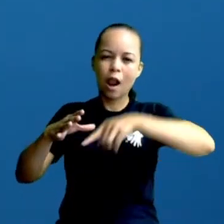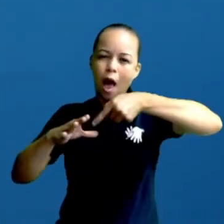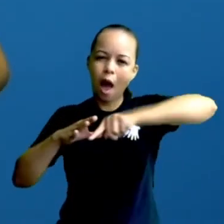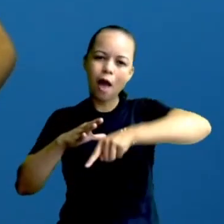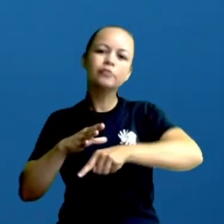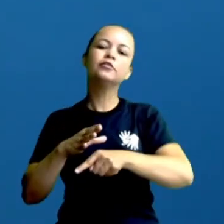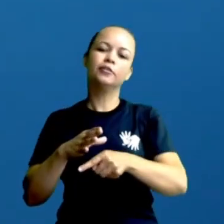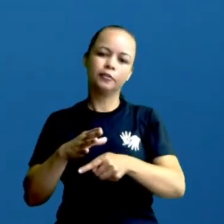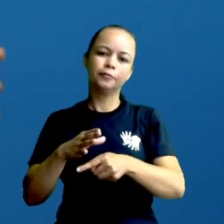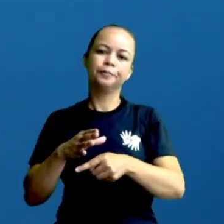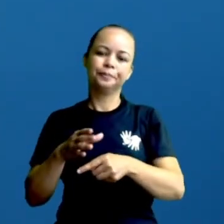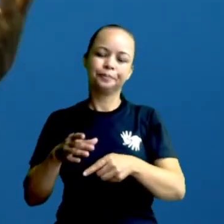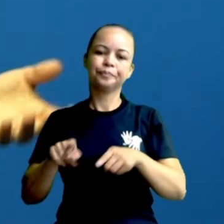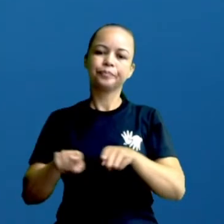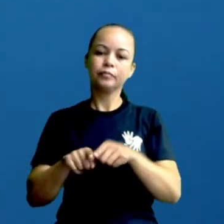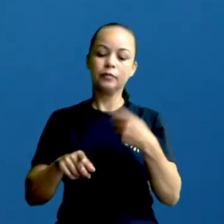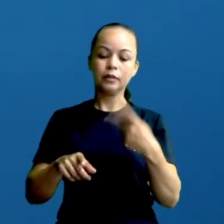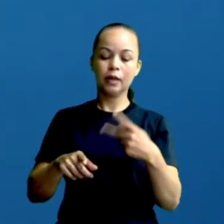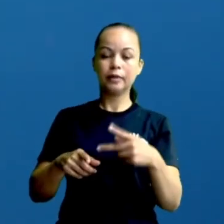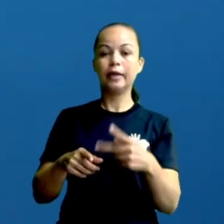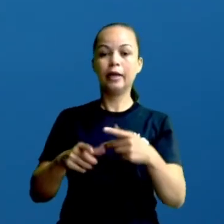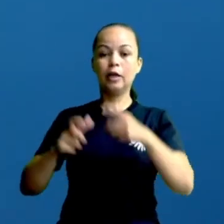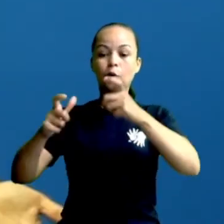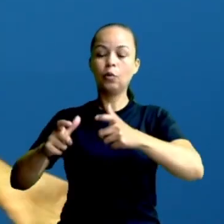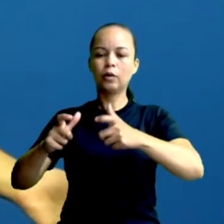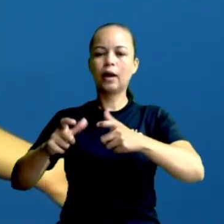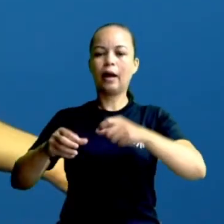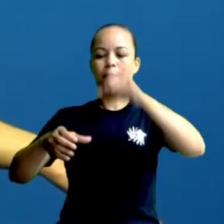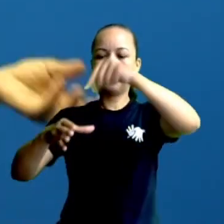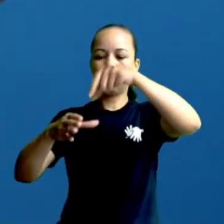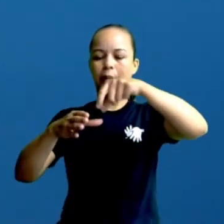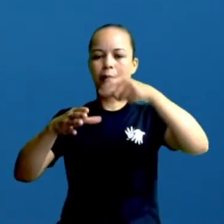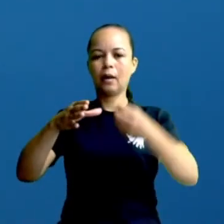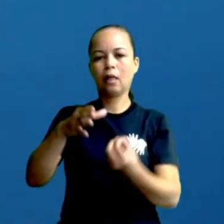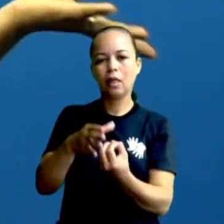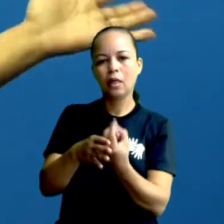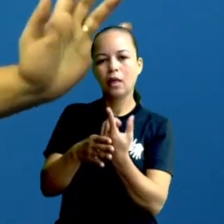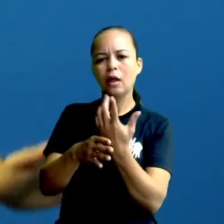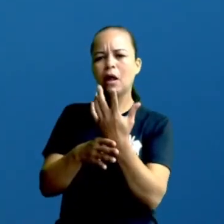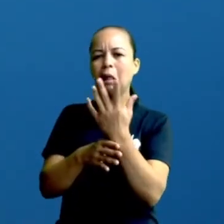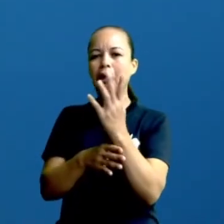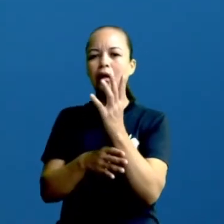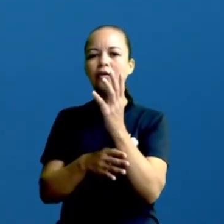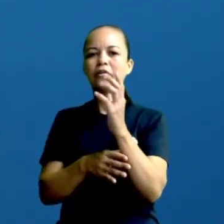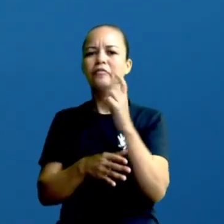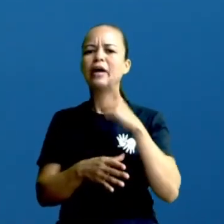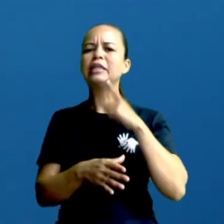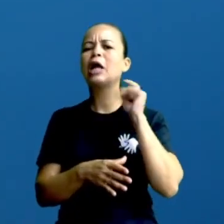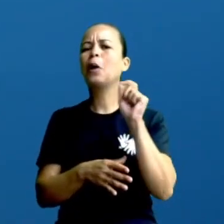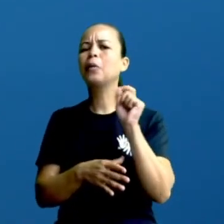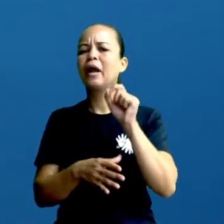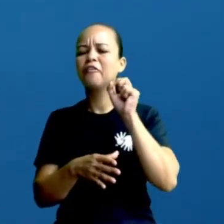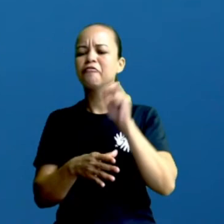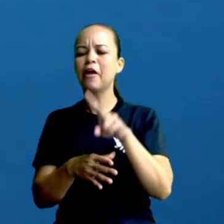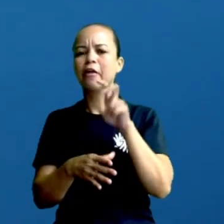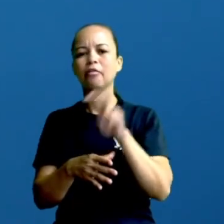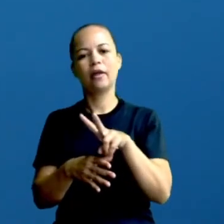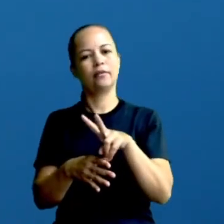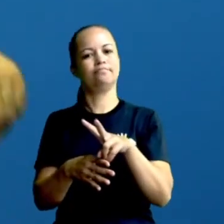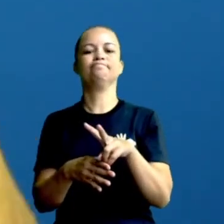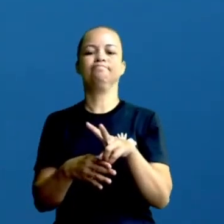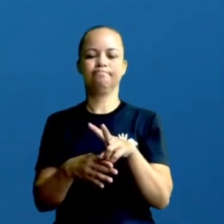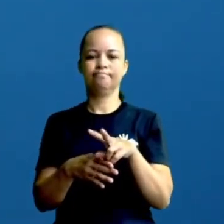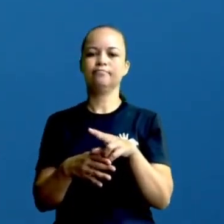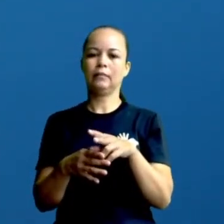solo. Aquele lugar ali, se plantado alguma coisa, ele vai ter sim, né, um pouquinho do veneno que foi plantado. Então a gente tem que ter,